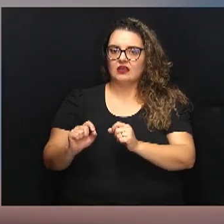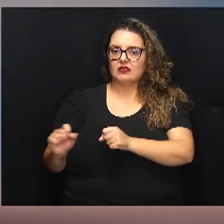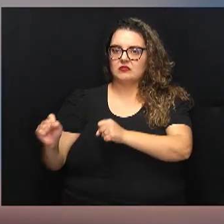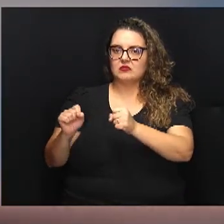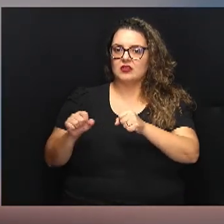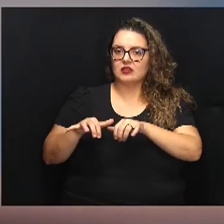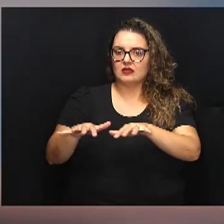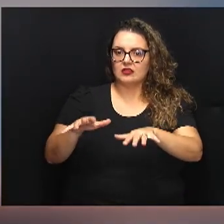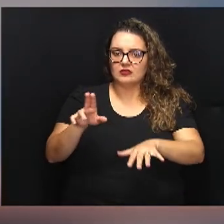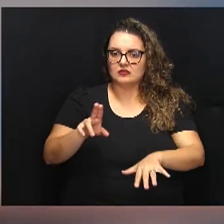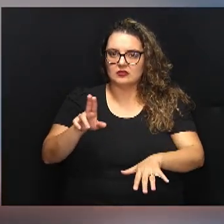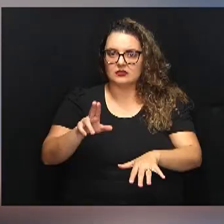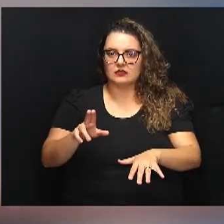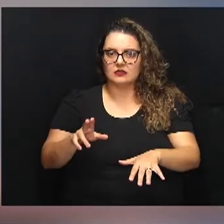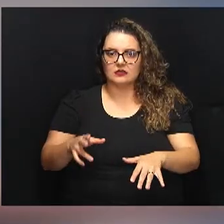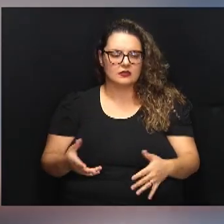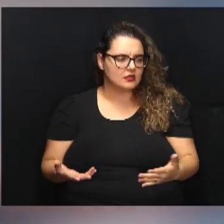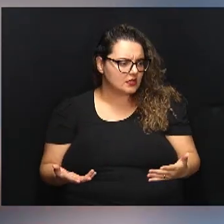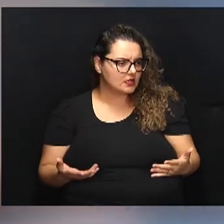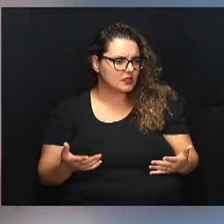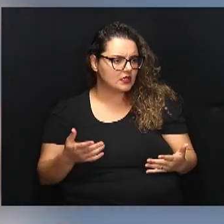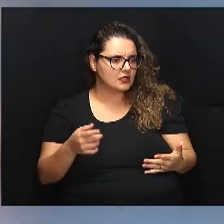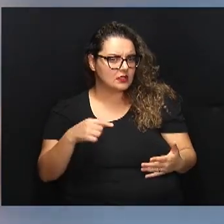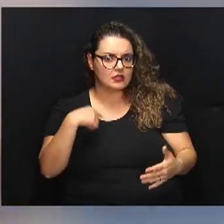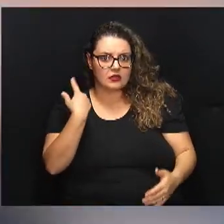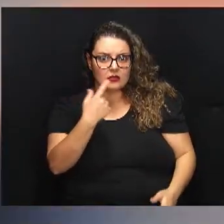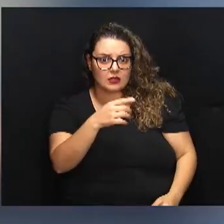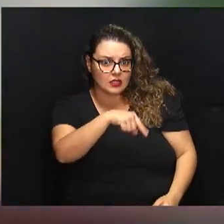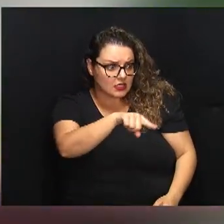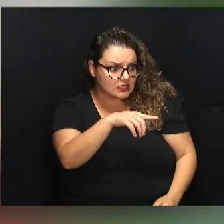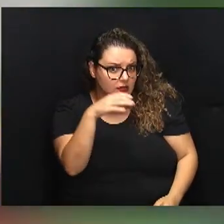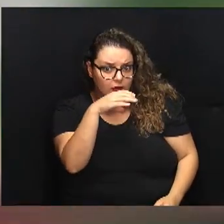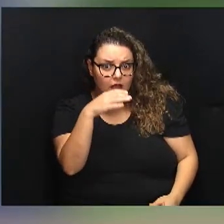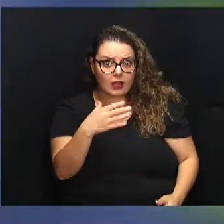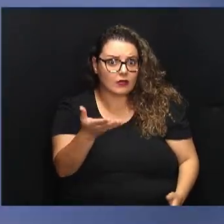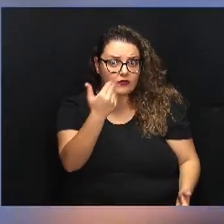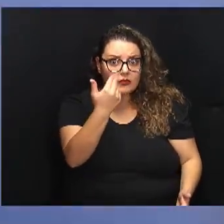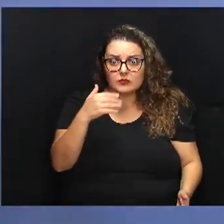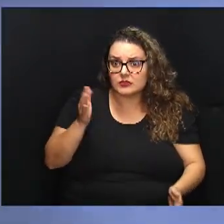de usá-los. Então precisamos ser rápidos. Vamos.